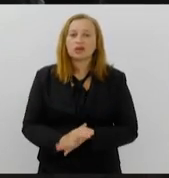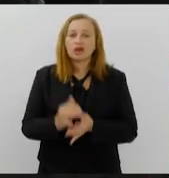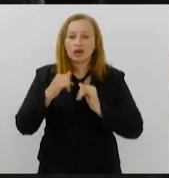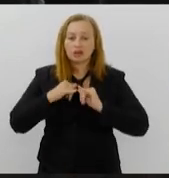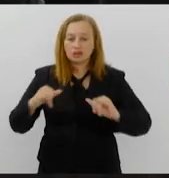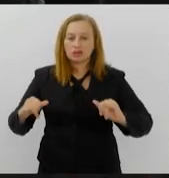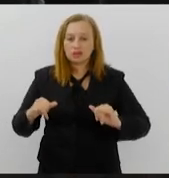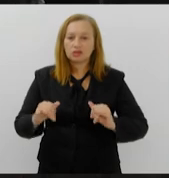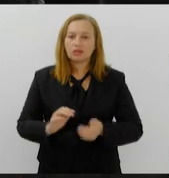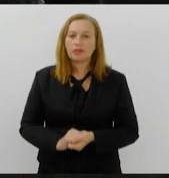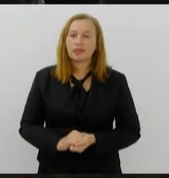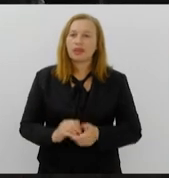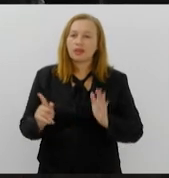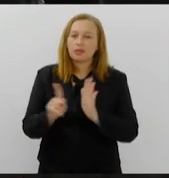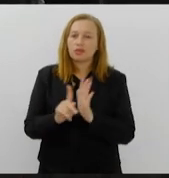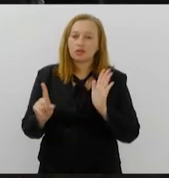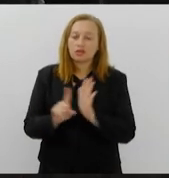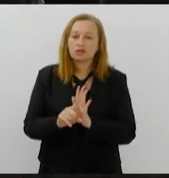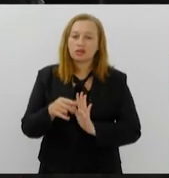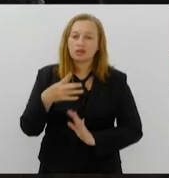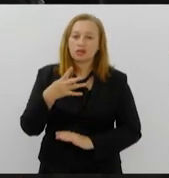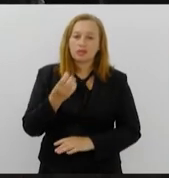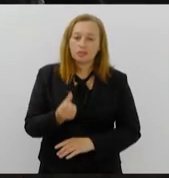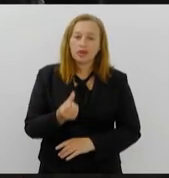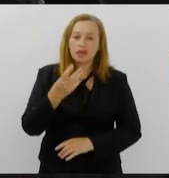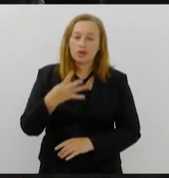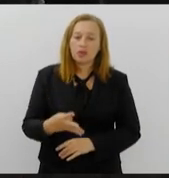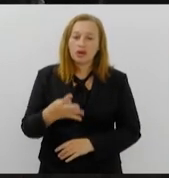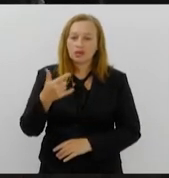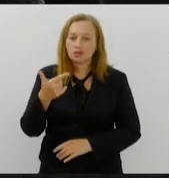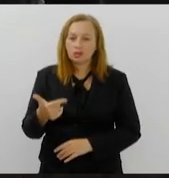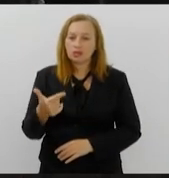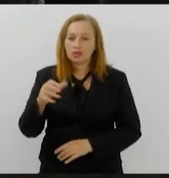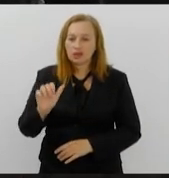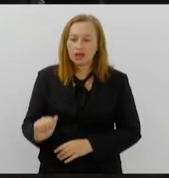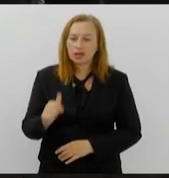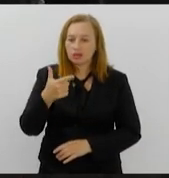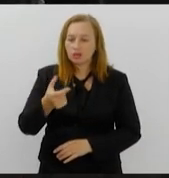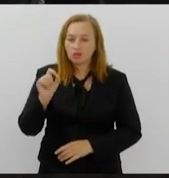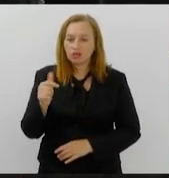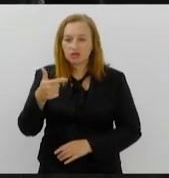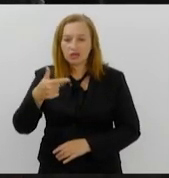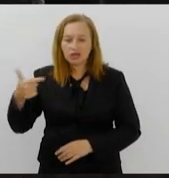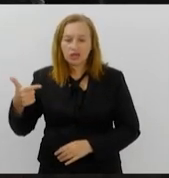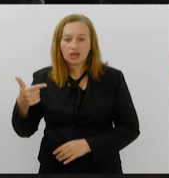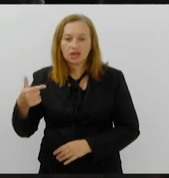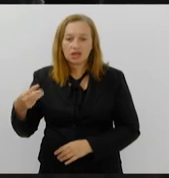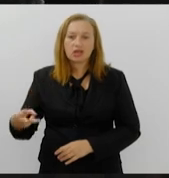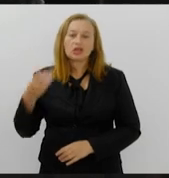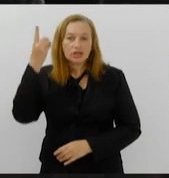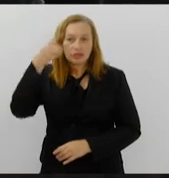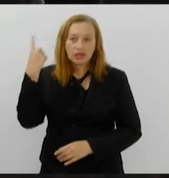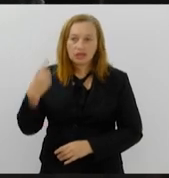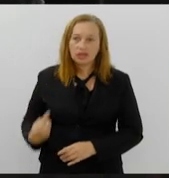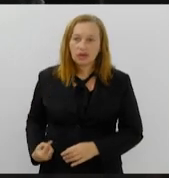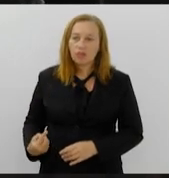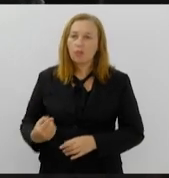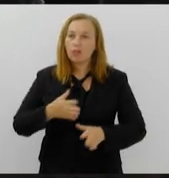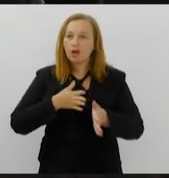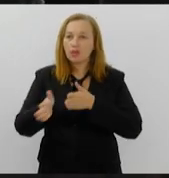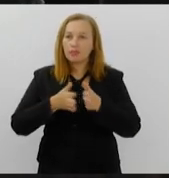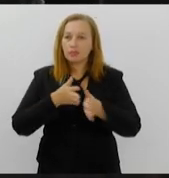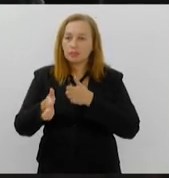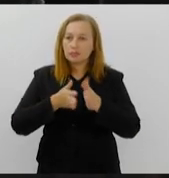Anuncio. Projeto de lei número 642-A de 2023, de autoria da deputada Dani Balbi, que garante o acesso